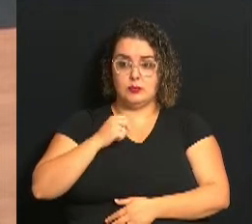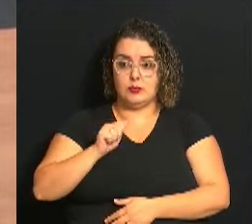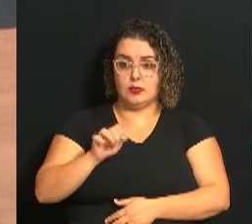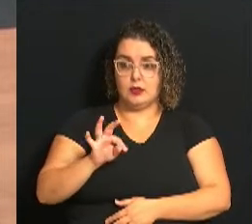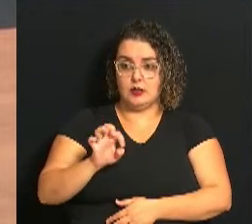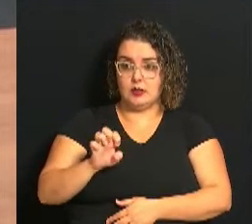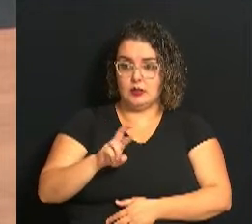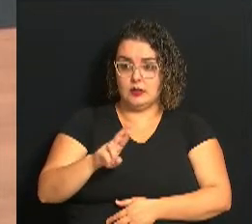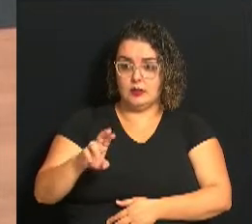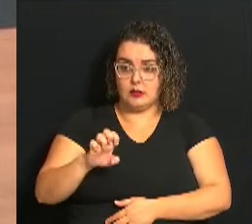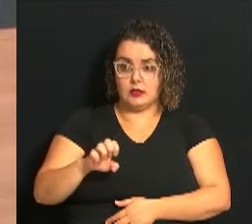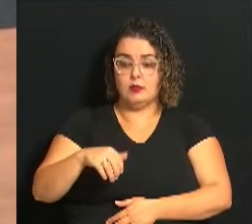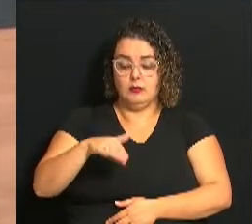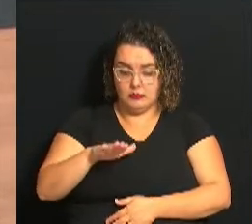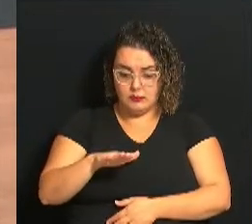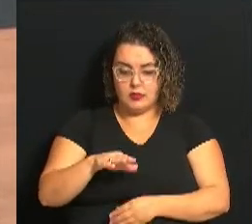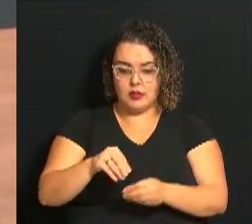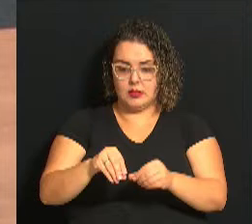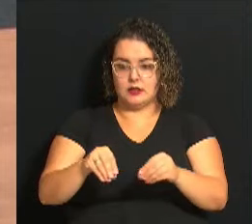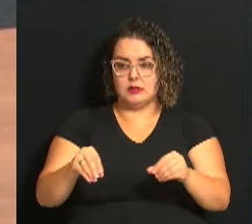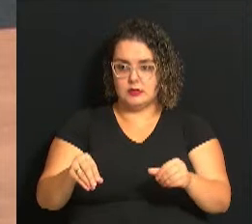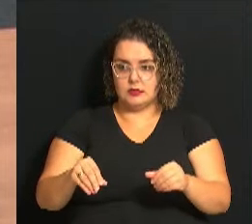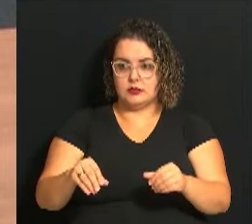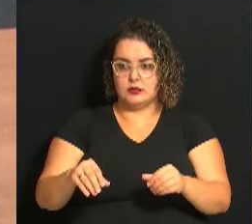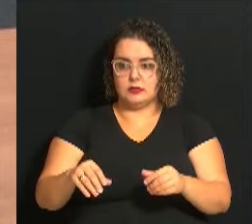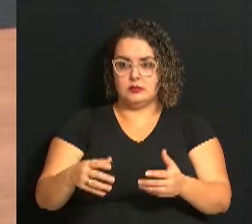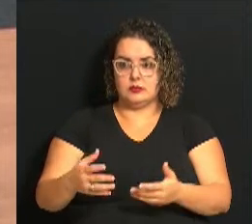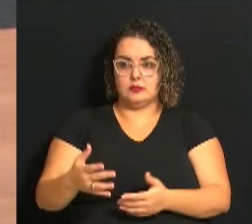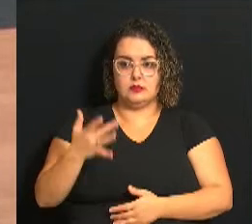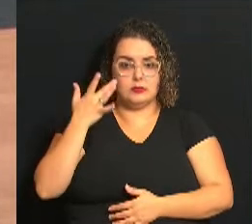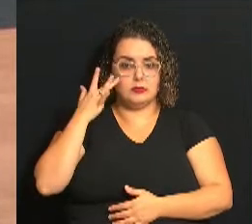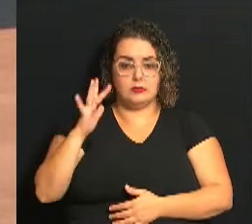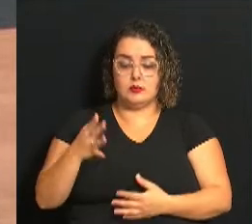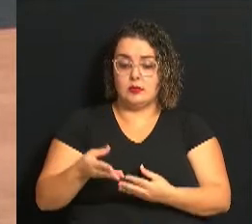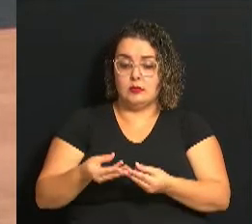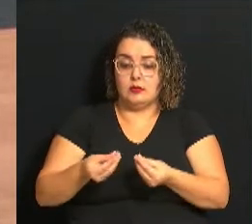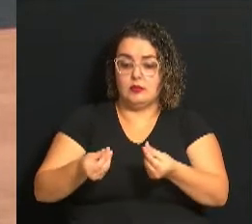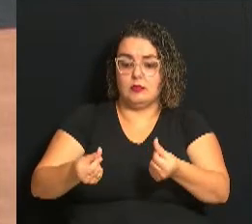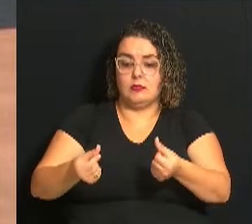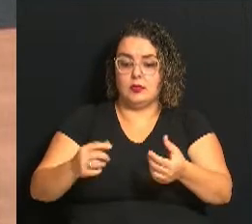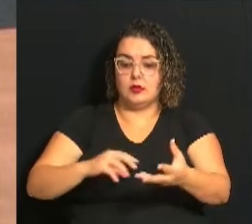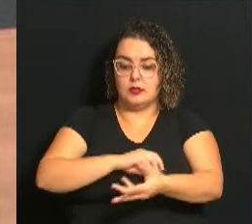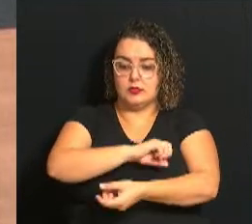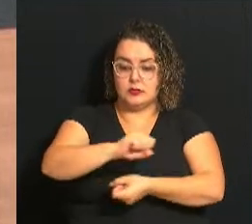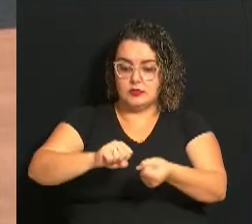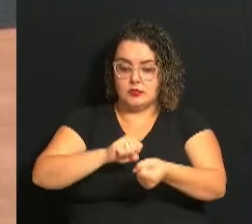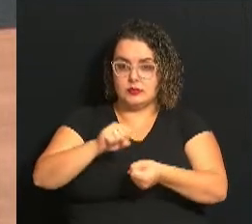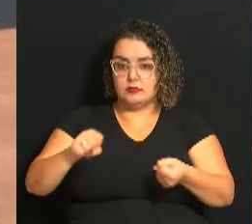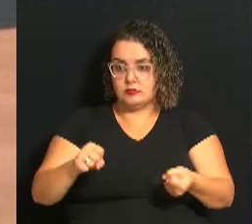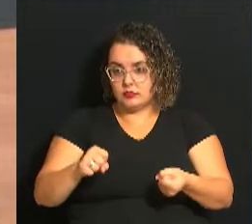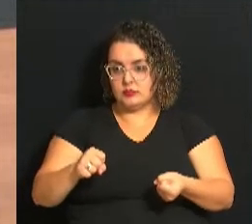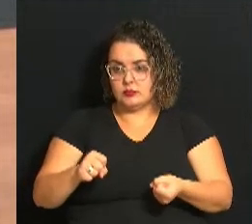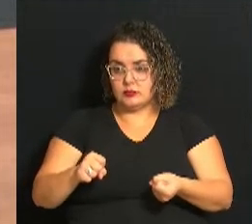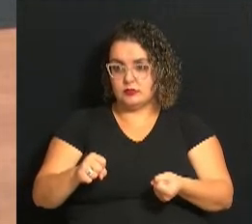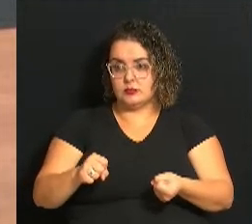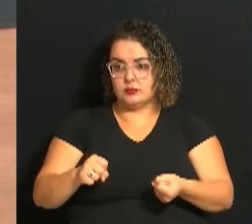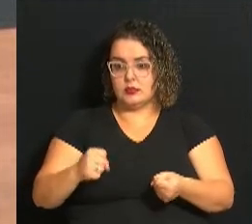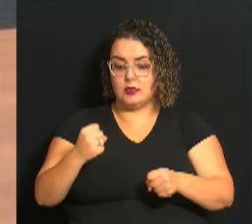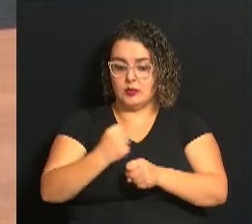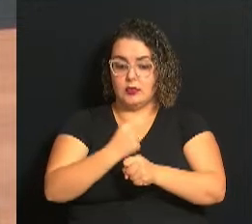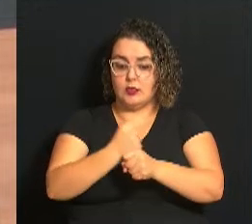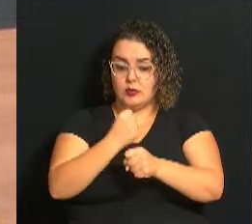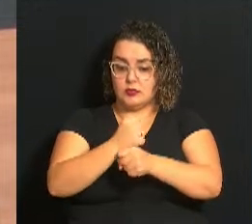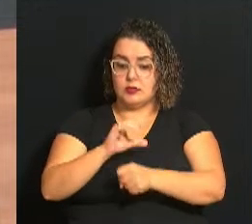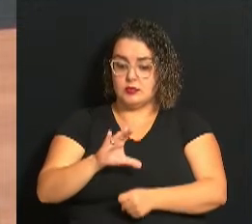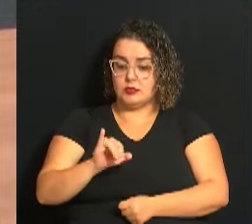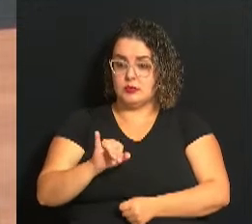mais terras que compacta, sem pensar numa qualidade sustentável na construção civil. Então, a partir do momento